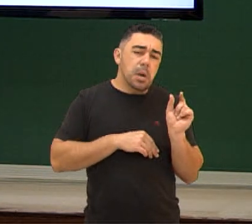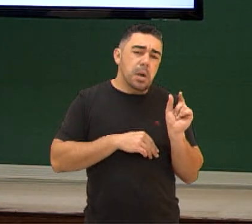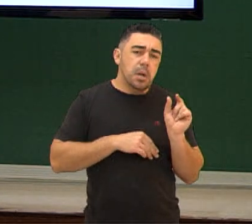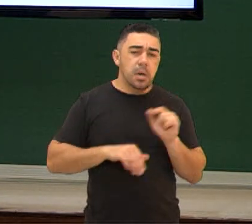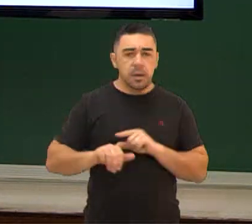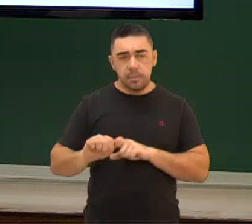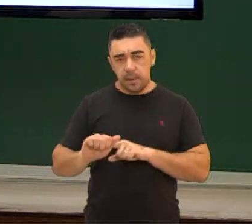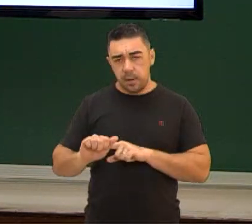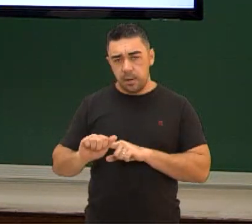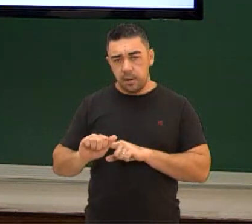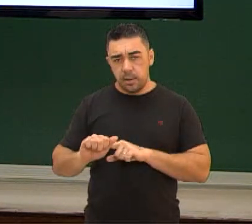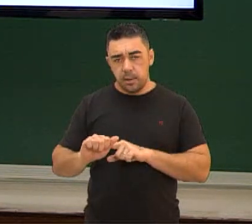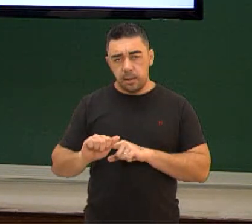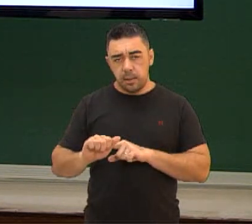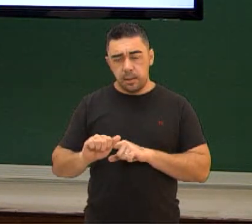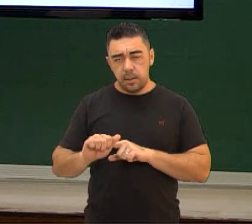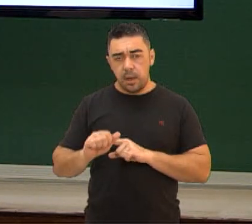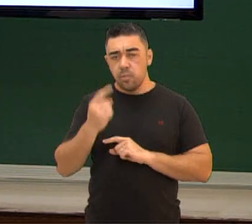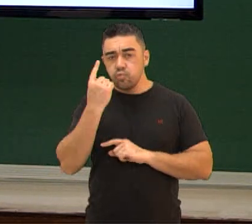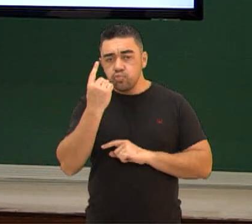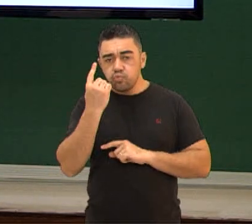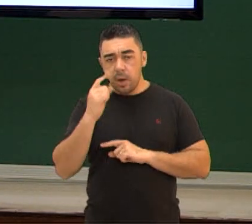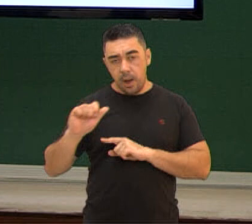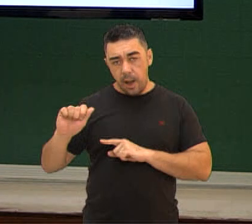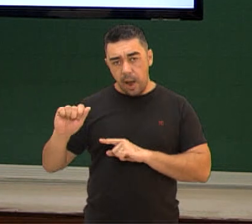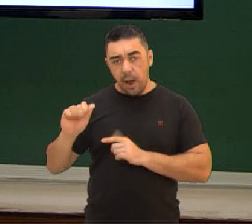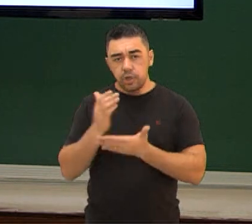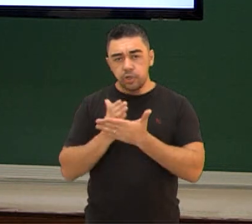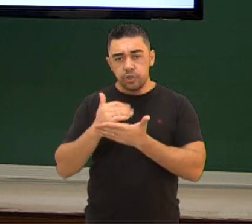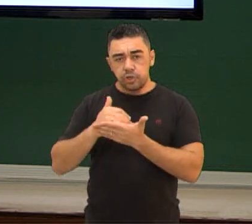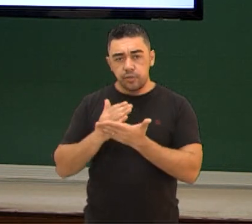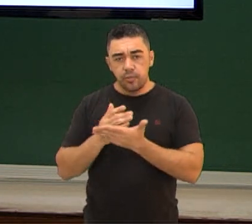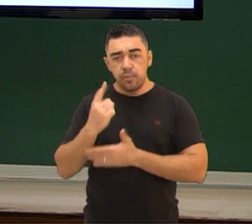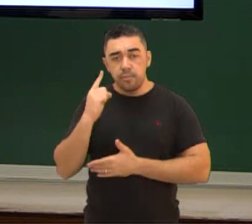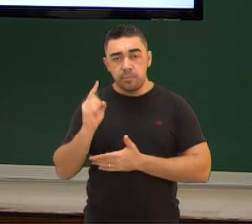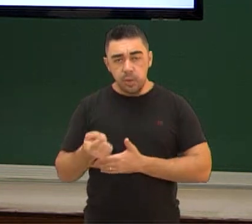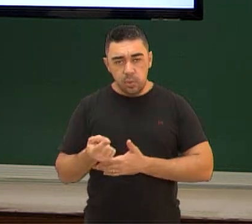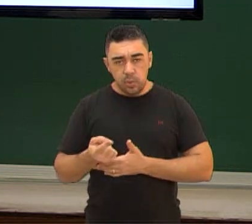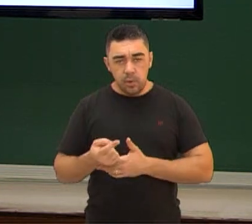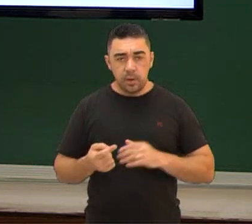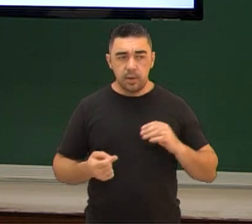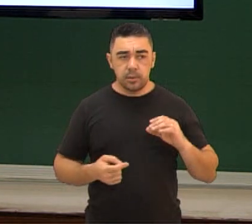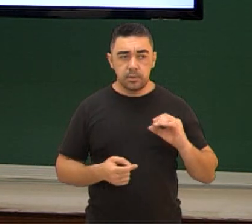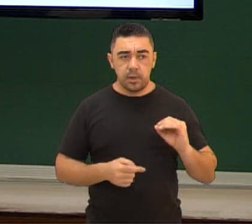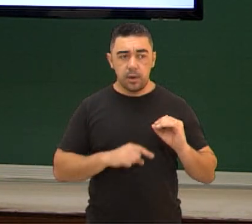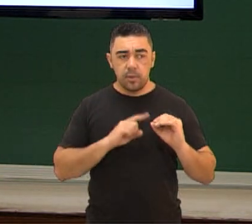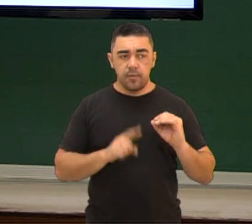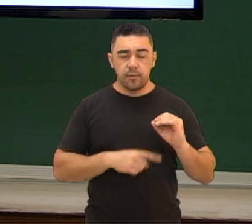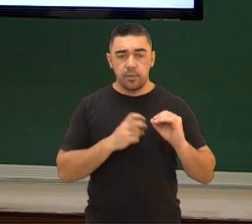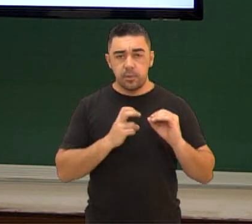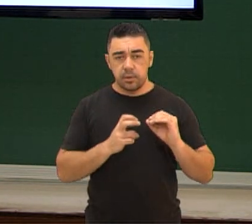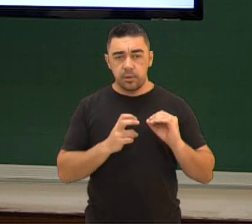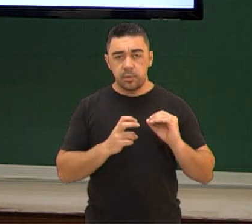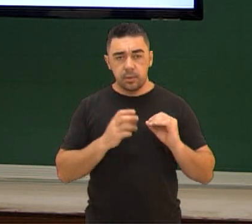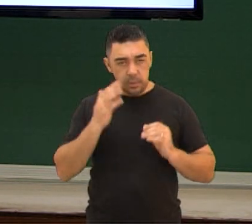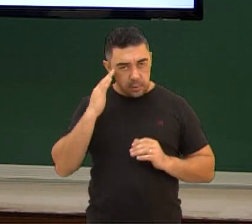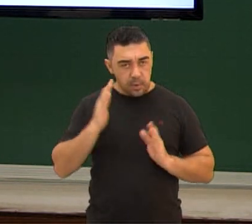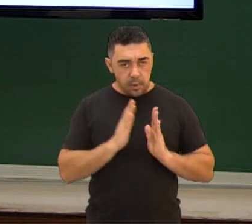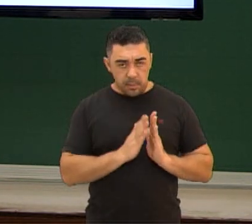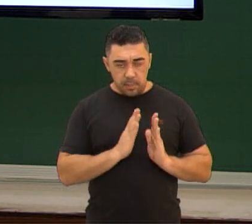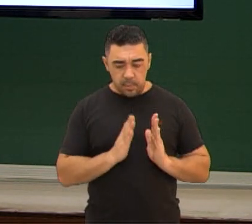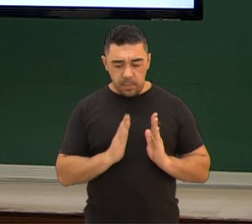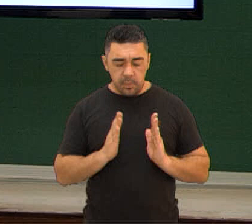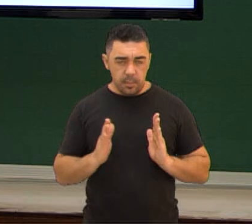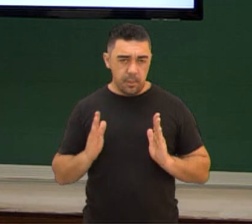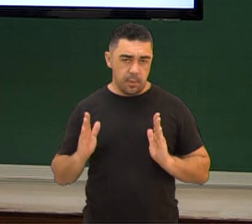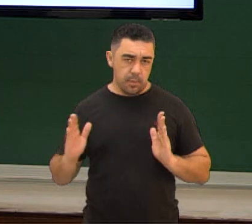ampere. É 1 ampere dividido por 1000, ok? Então aqui é 0,01 ampere cada escala aqui do gráfico,